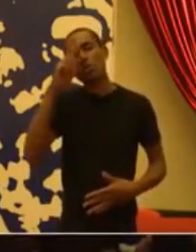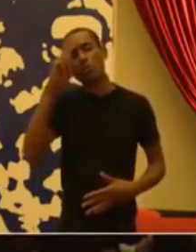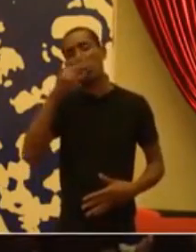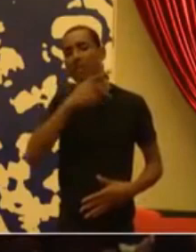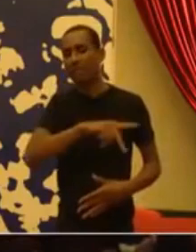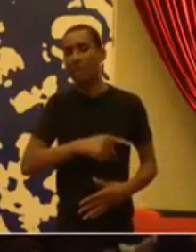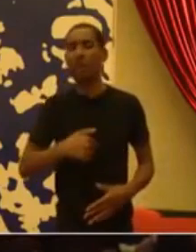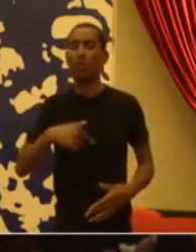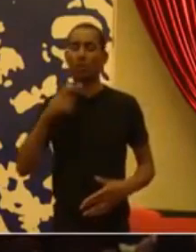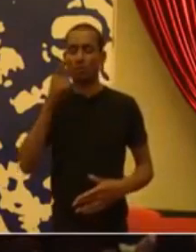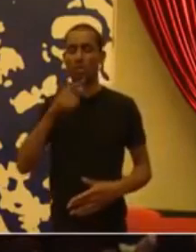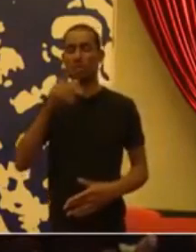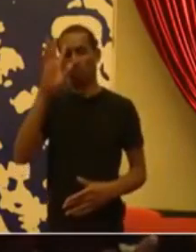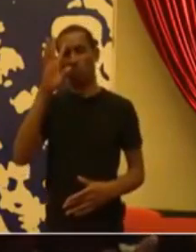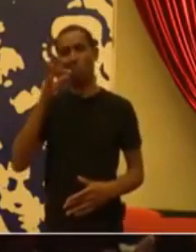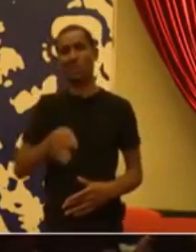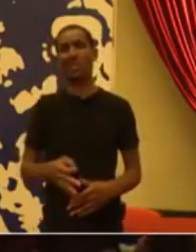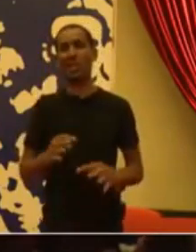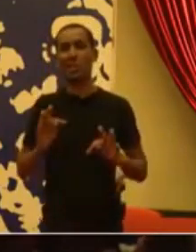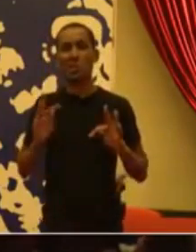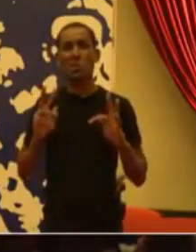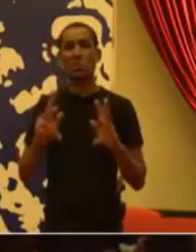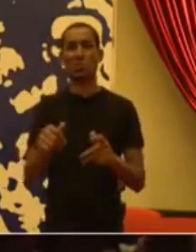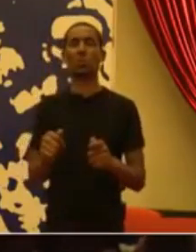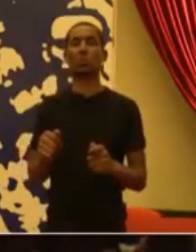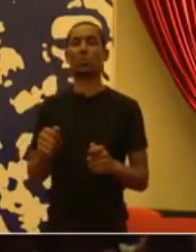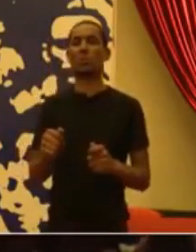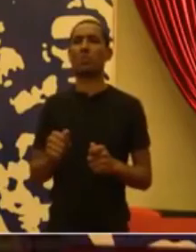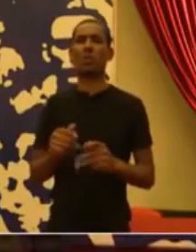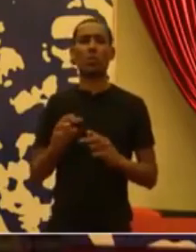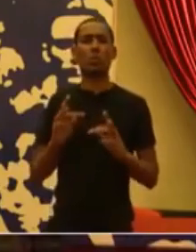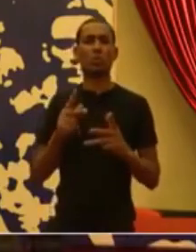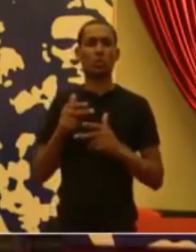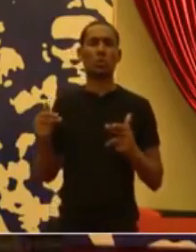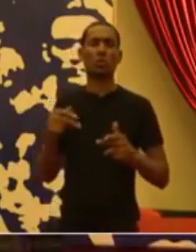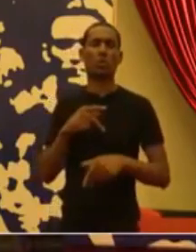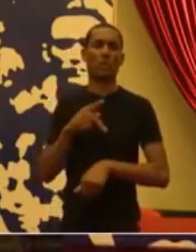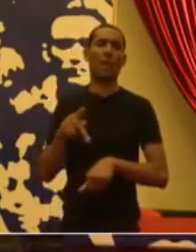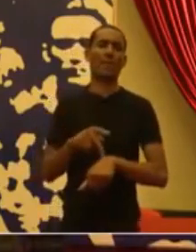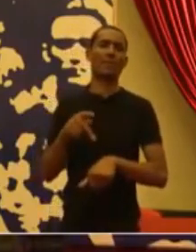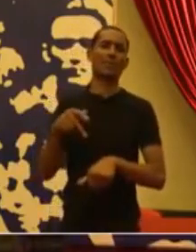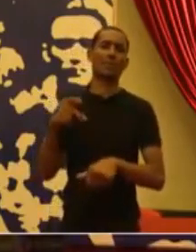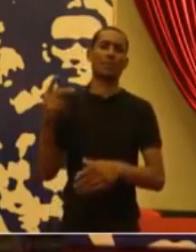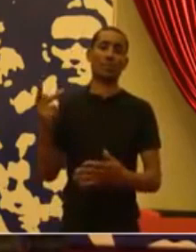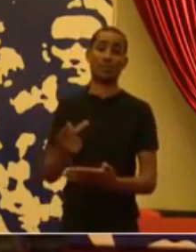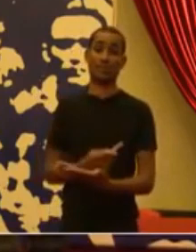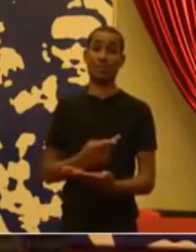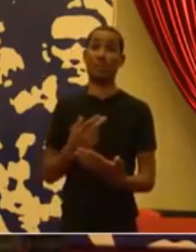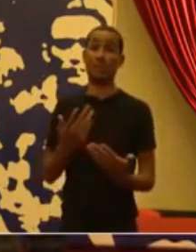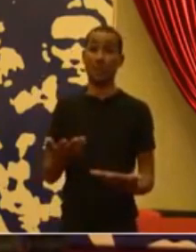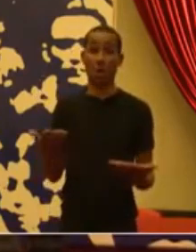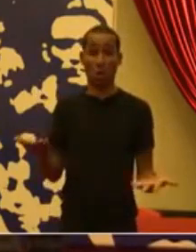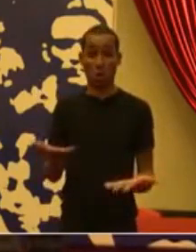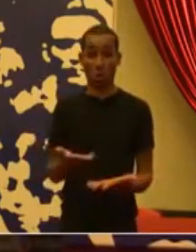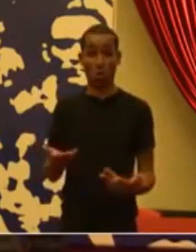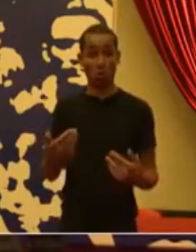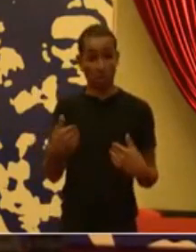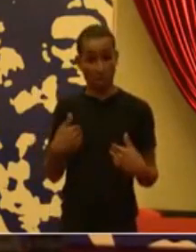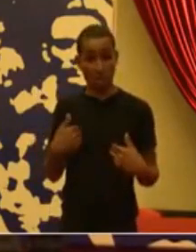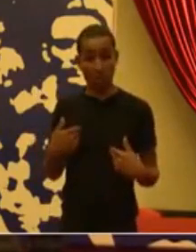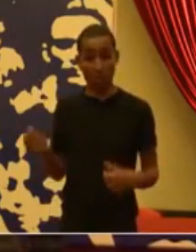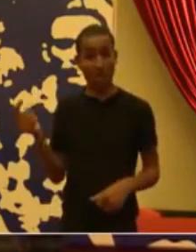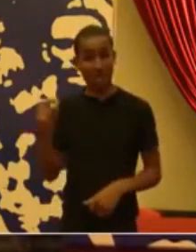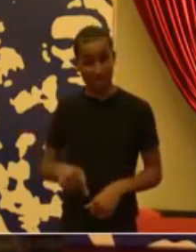de fato, tudo pelo qual o país tinha passado, né? E eu hoje estar